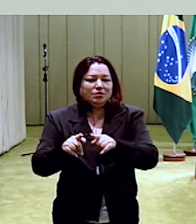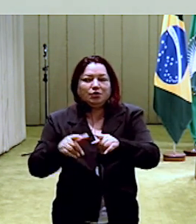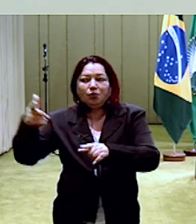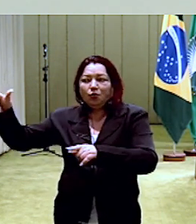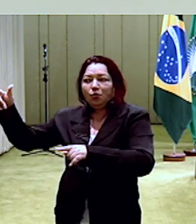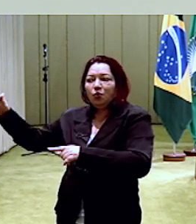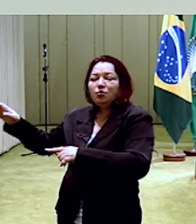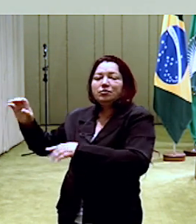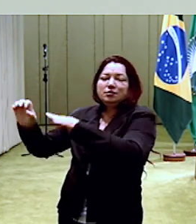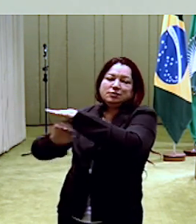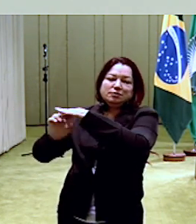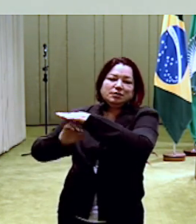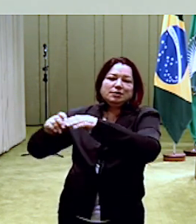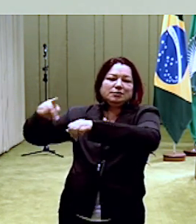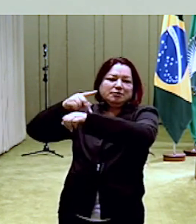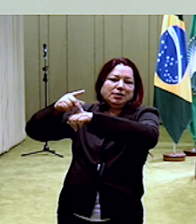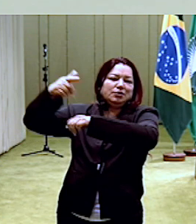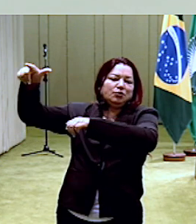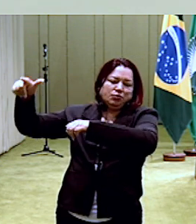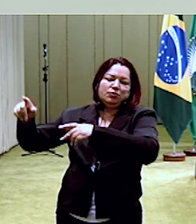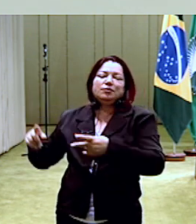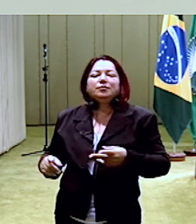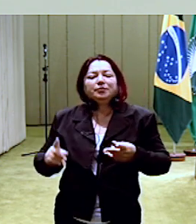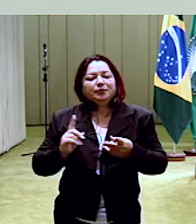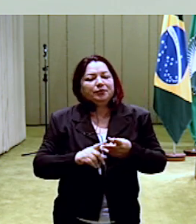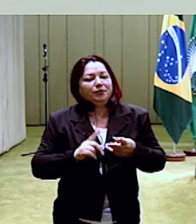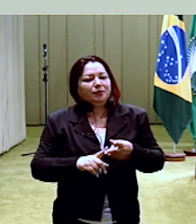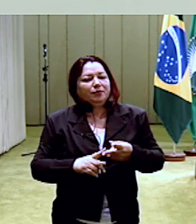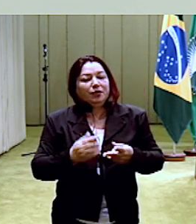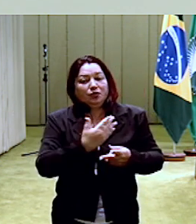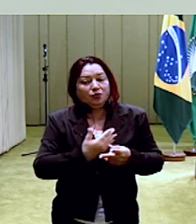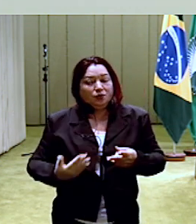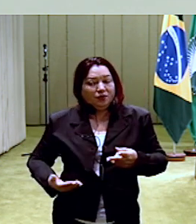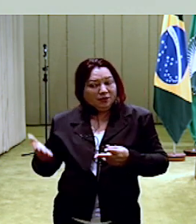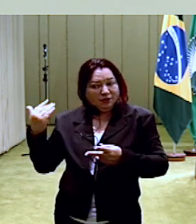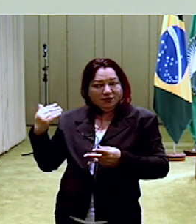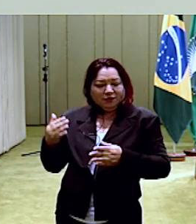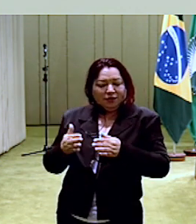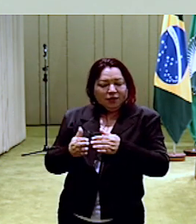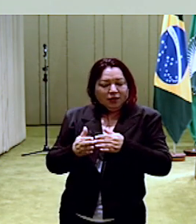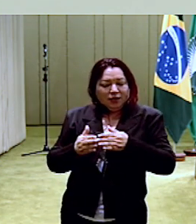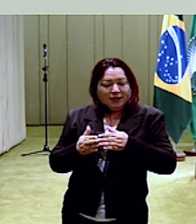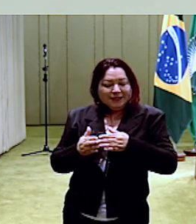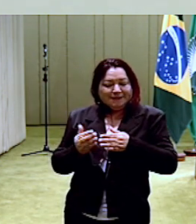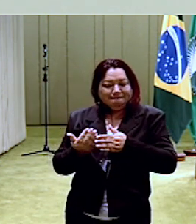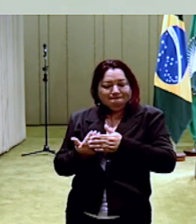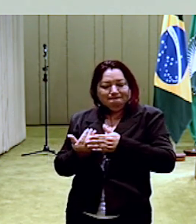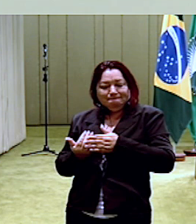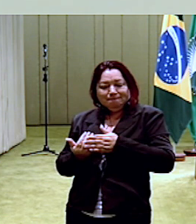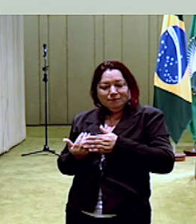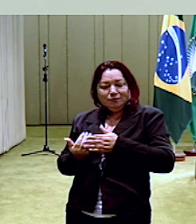outros mercados que têm financiamento mais competitivo, isso foi um. E depois, no governo anterior, houve